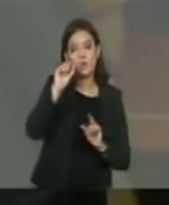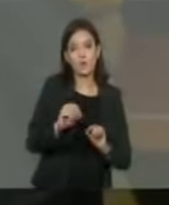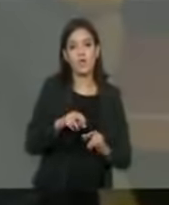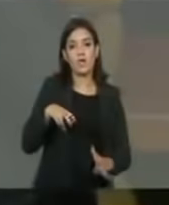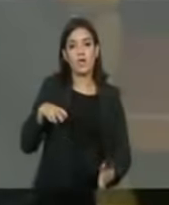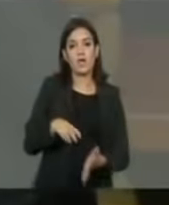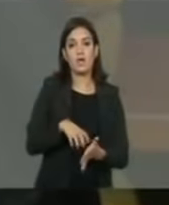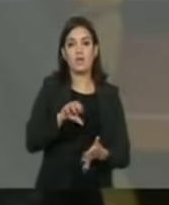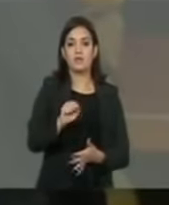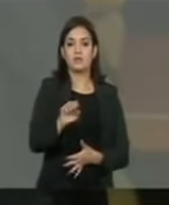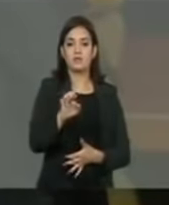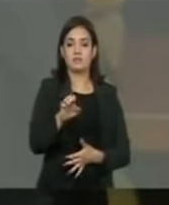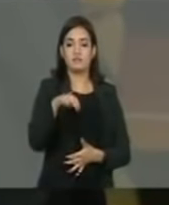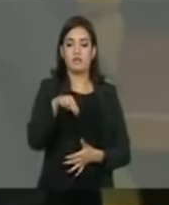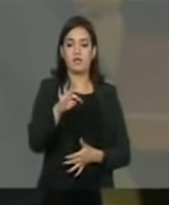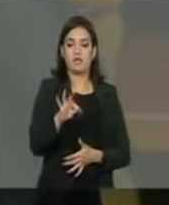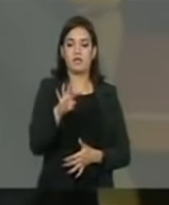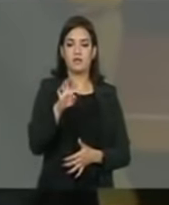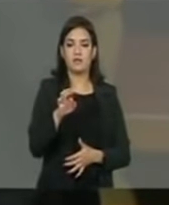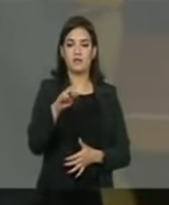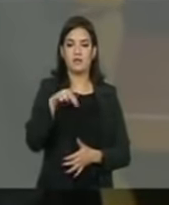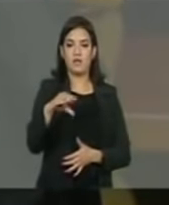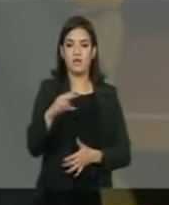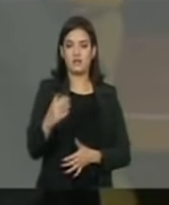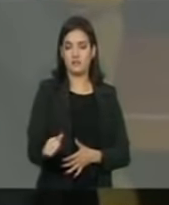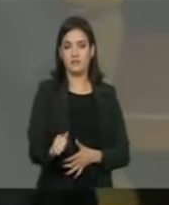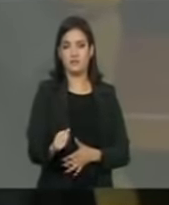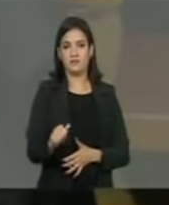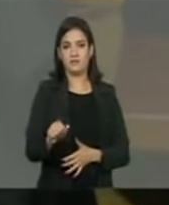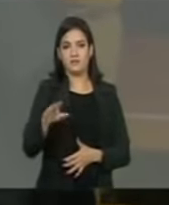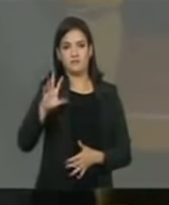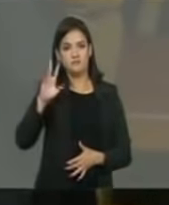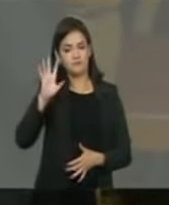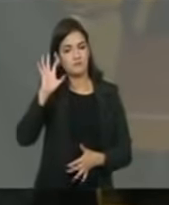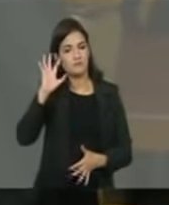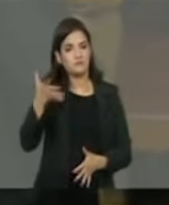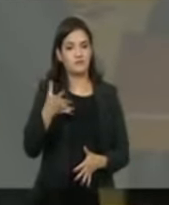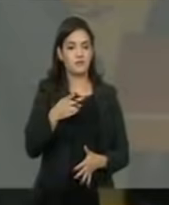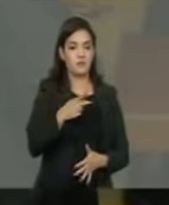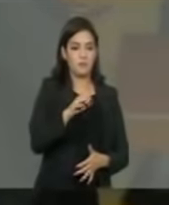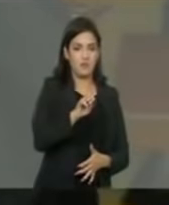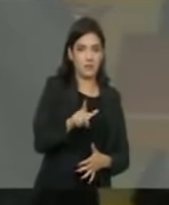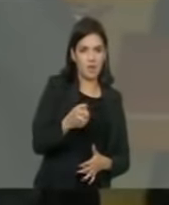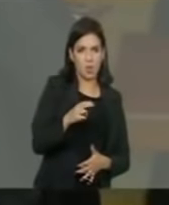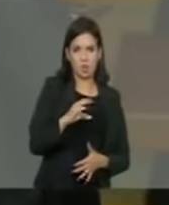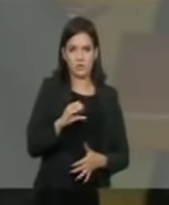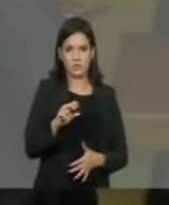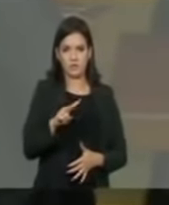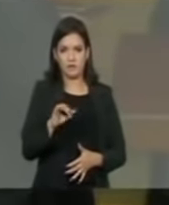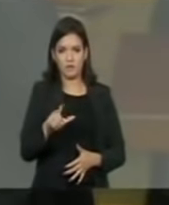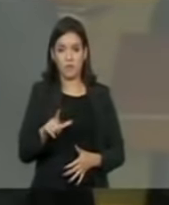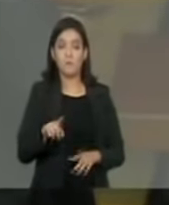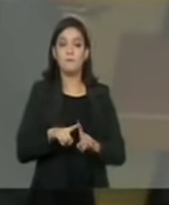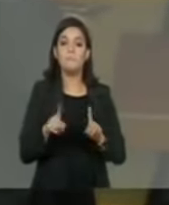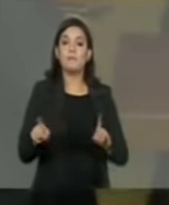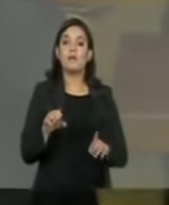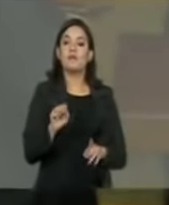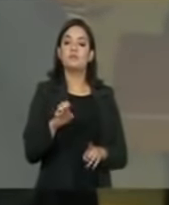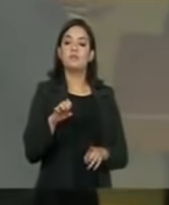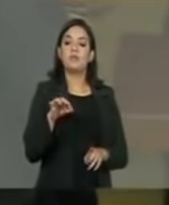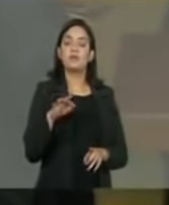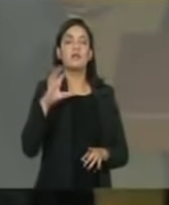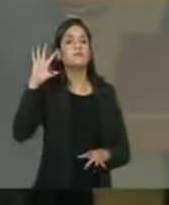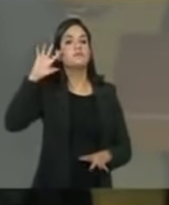sentença civil ou penal com maior razão a penal mas a sentença enquanto sujeita a